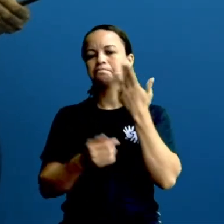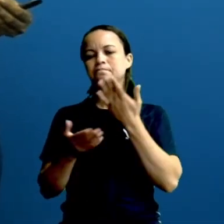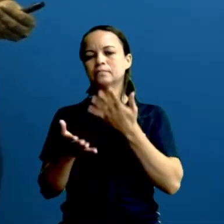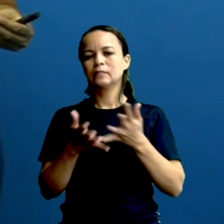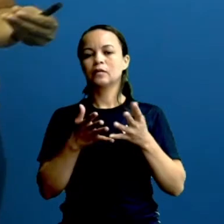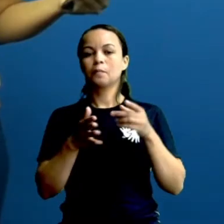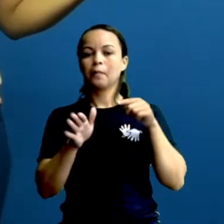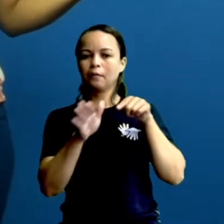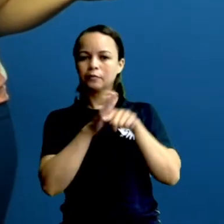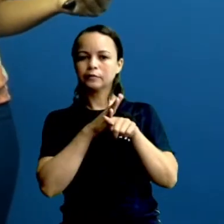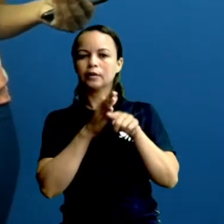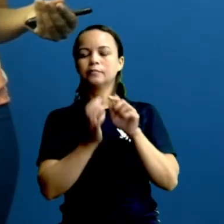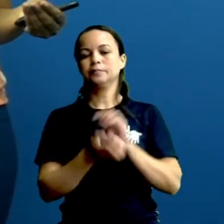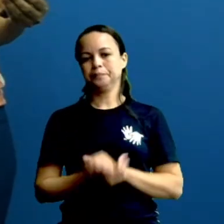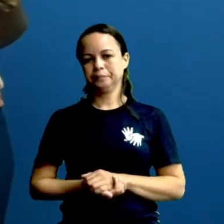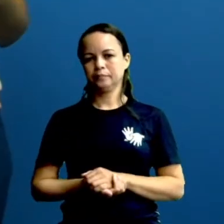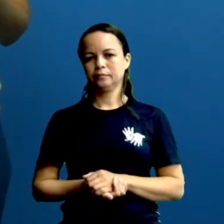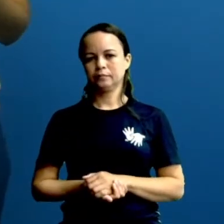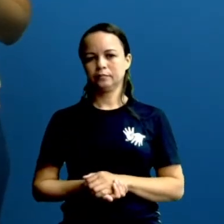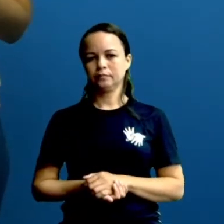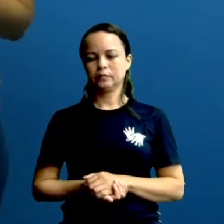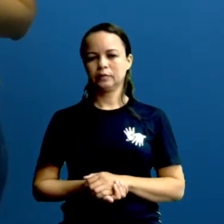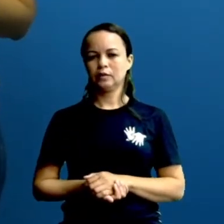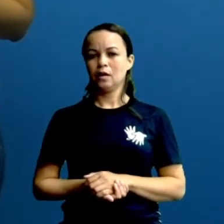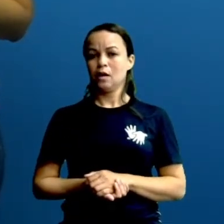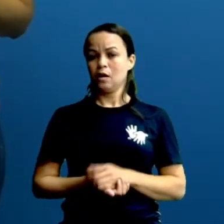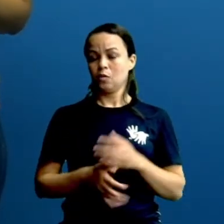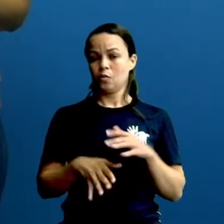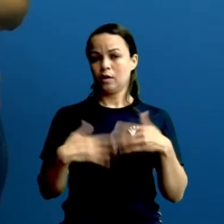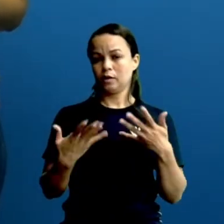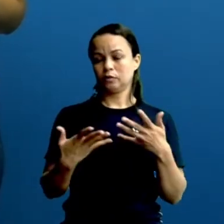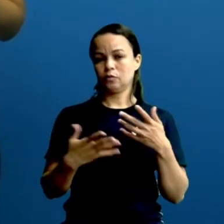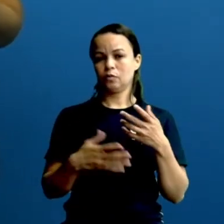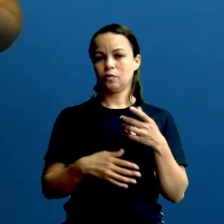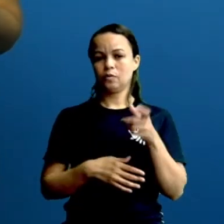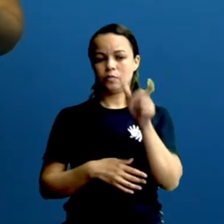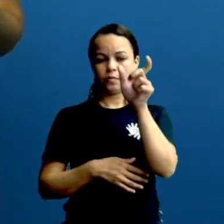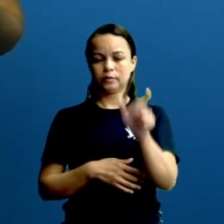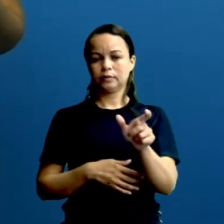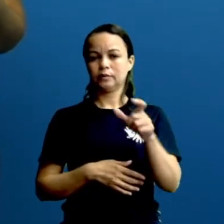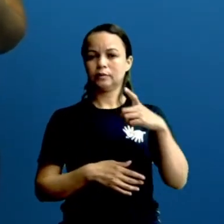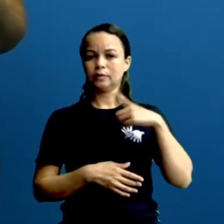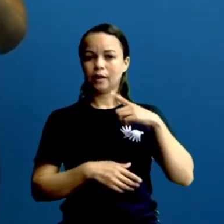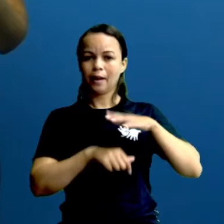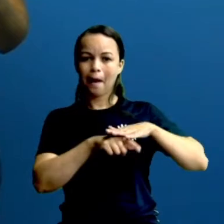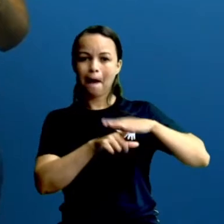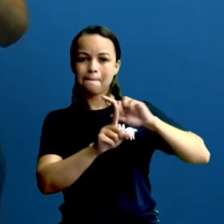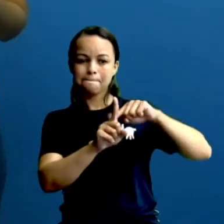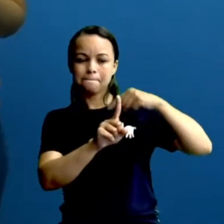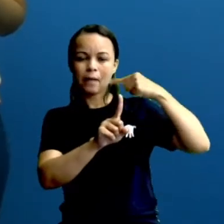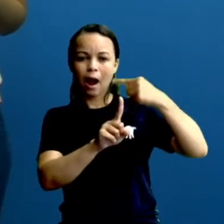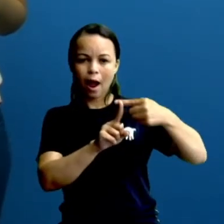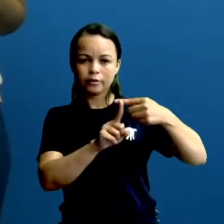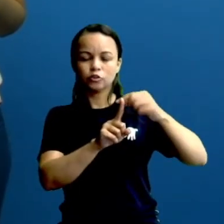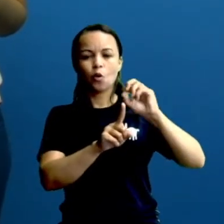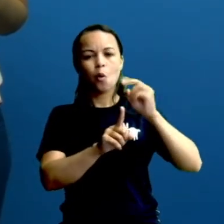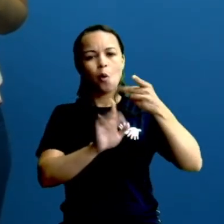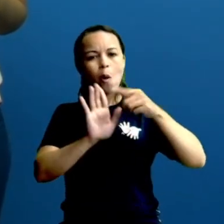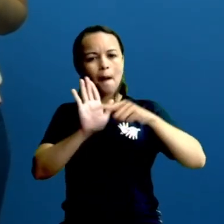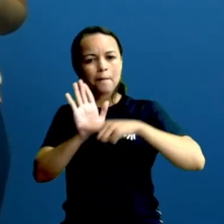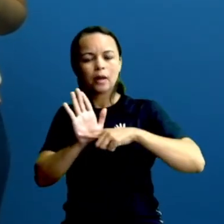nós perguntamos quanto uma delas tem a mais ou a menos do que a outra, qual